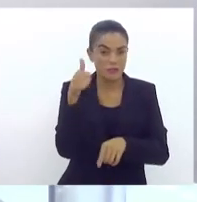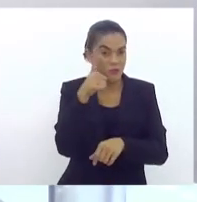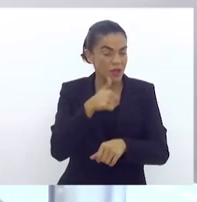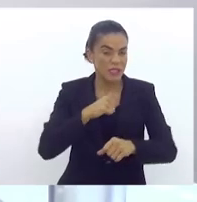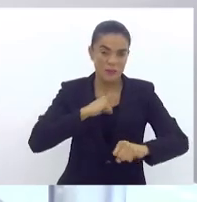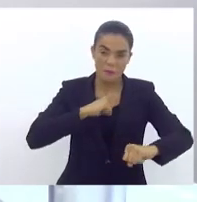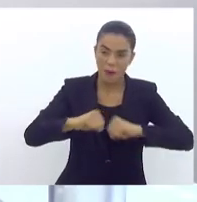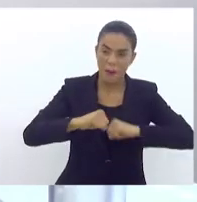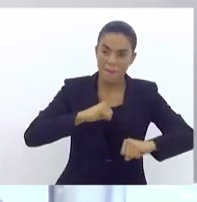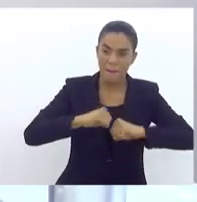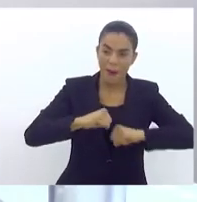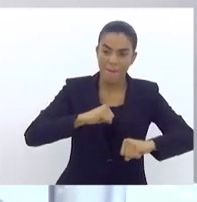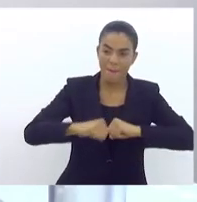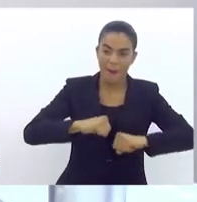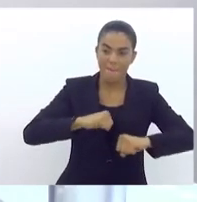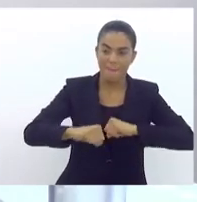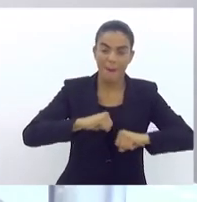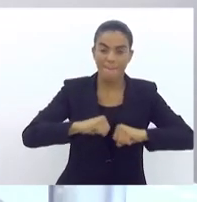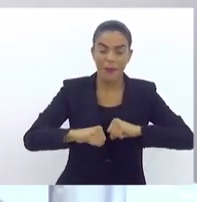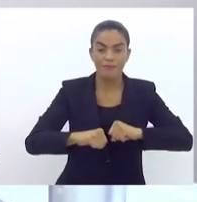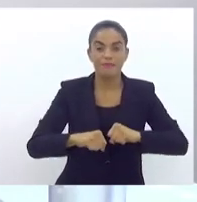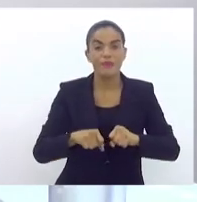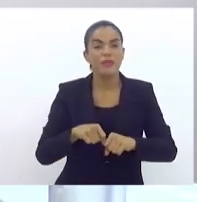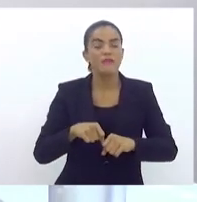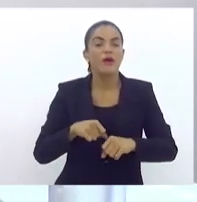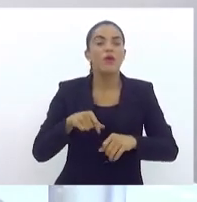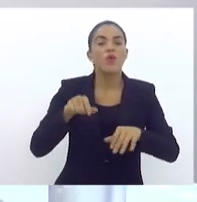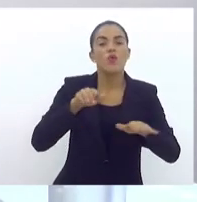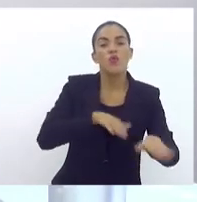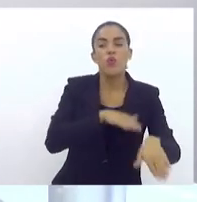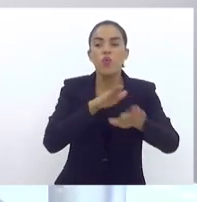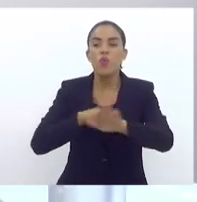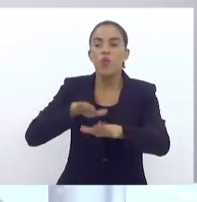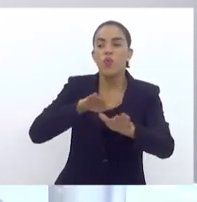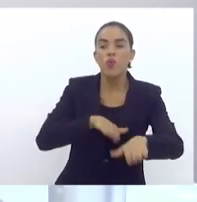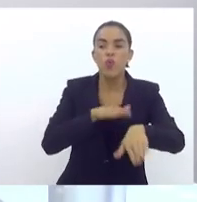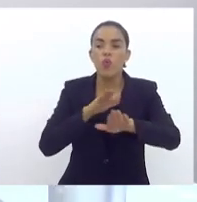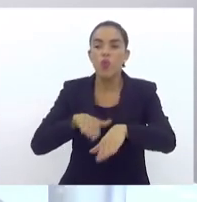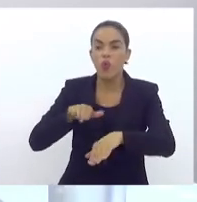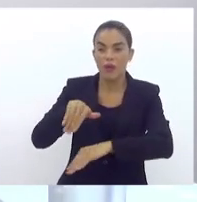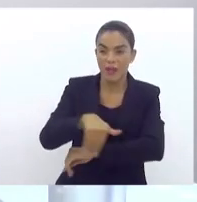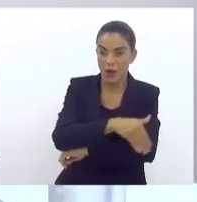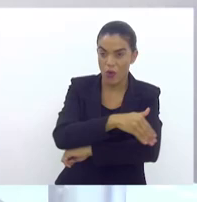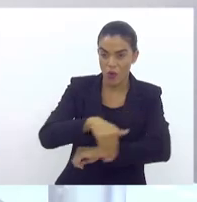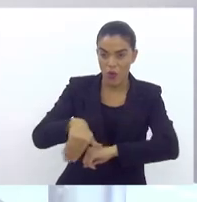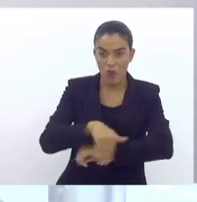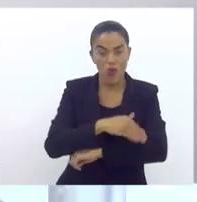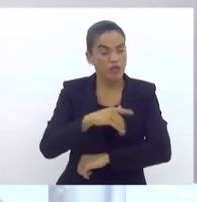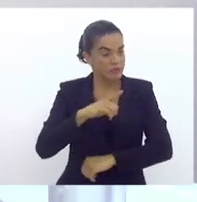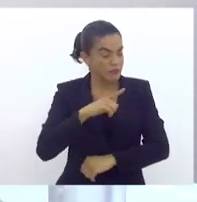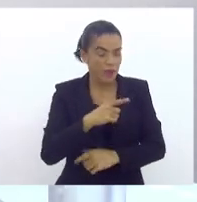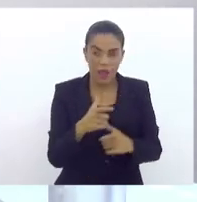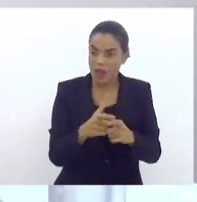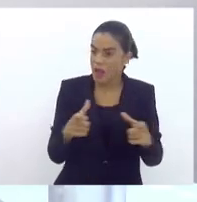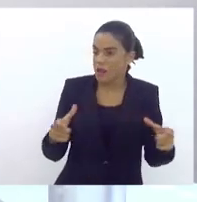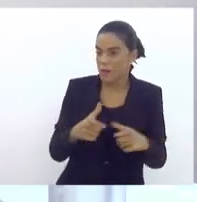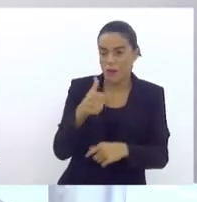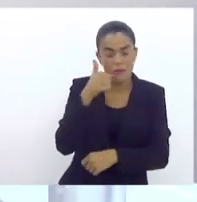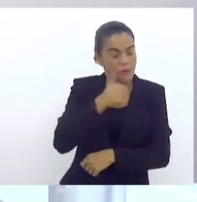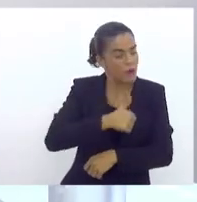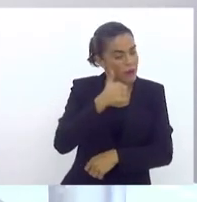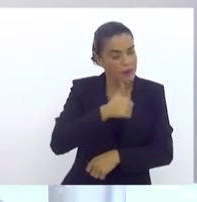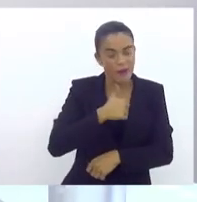e as cabos eleitorais que vão para as ruas fazer campanha para a gente no na maioria a gente tem muita mulher fazendo